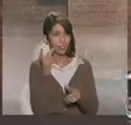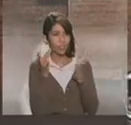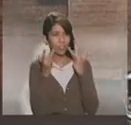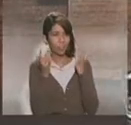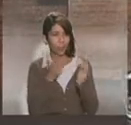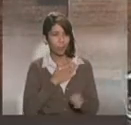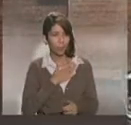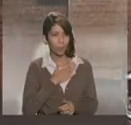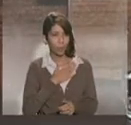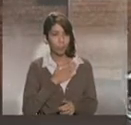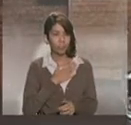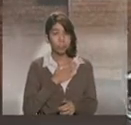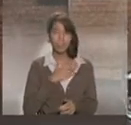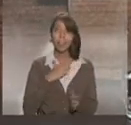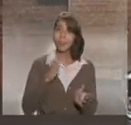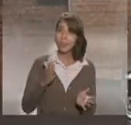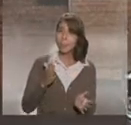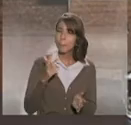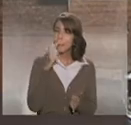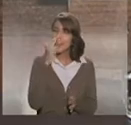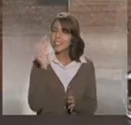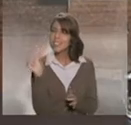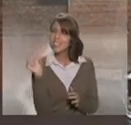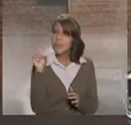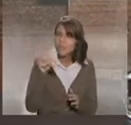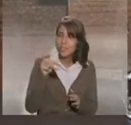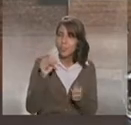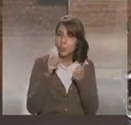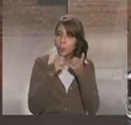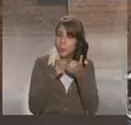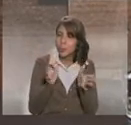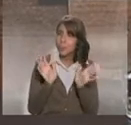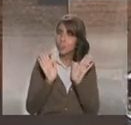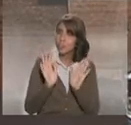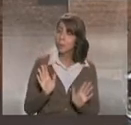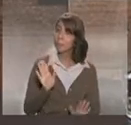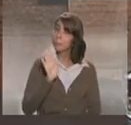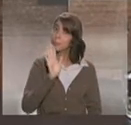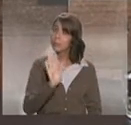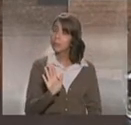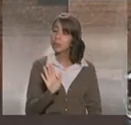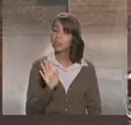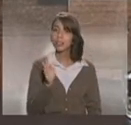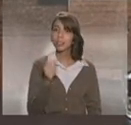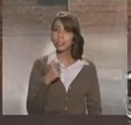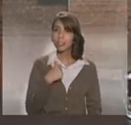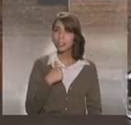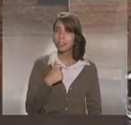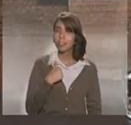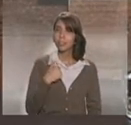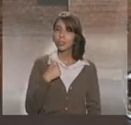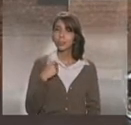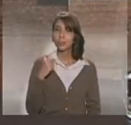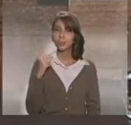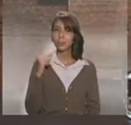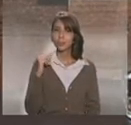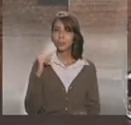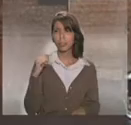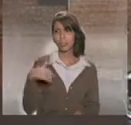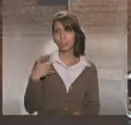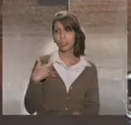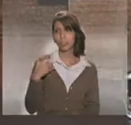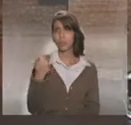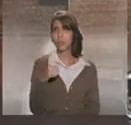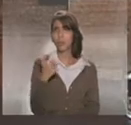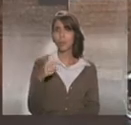ficou uma sementinha ali mas como eu imagina com 11 anos você não há qualquer